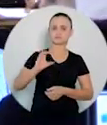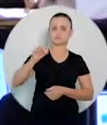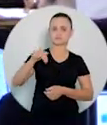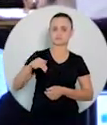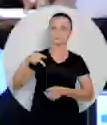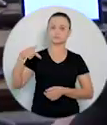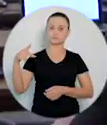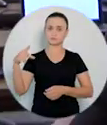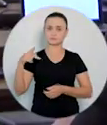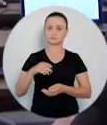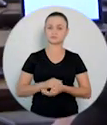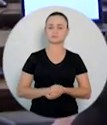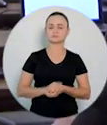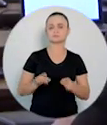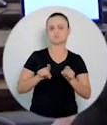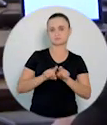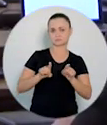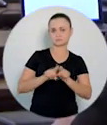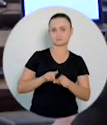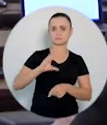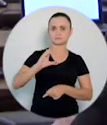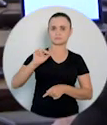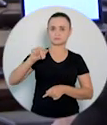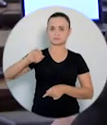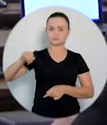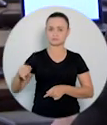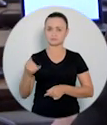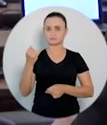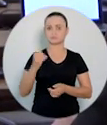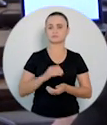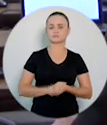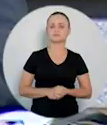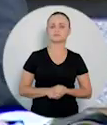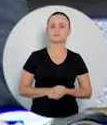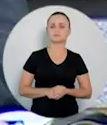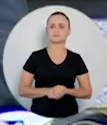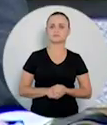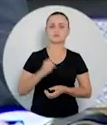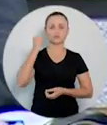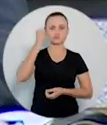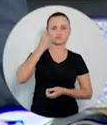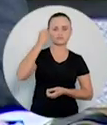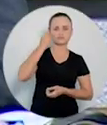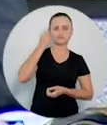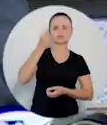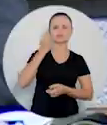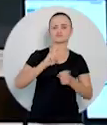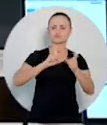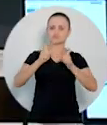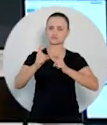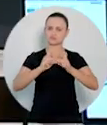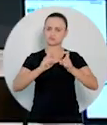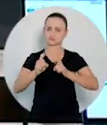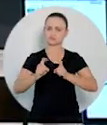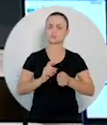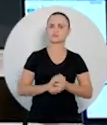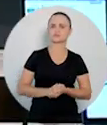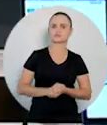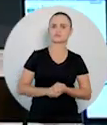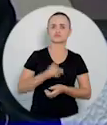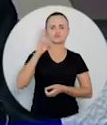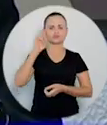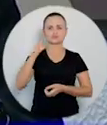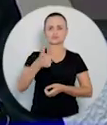Público, CNMP, e no Conselho Nacional de Justiça, CNJ. Os senadores se reuniram pela primeira vez no último